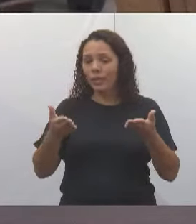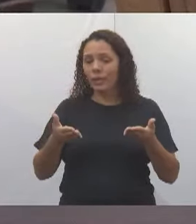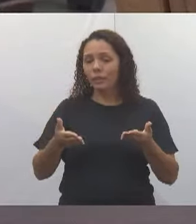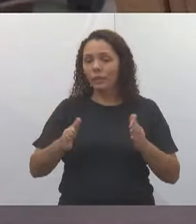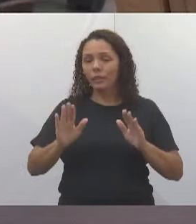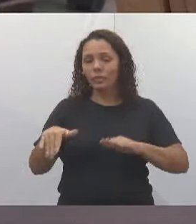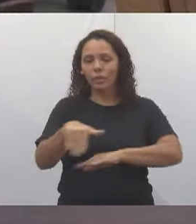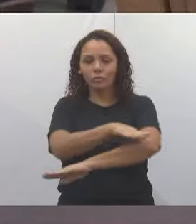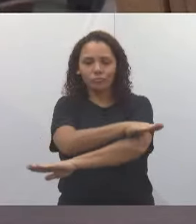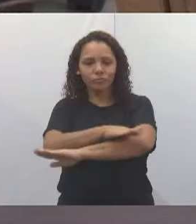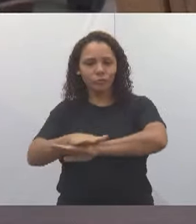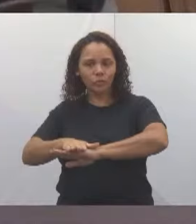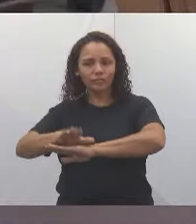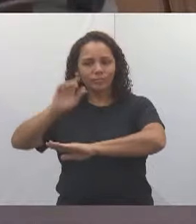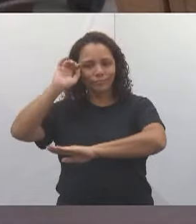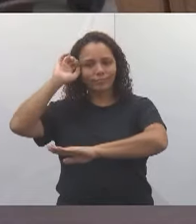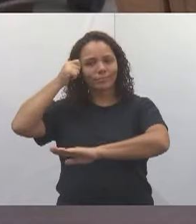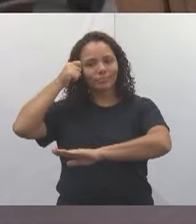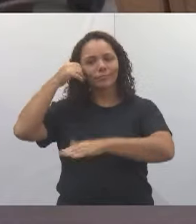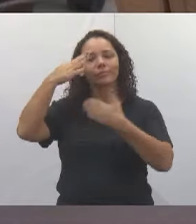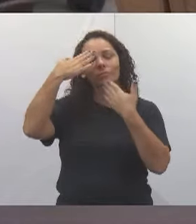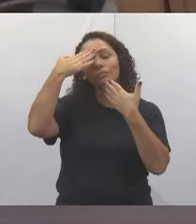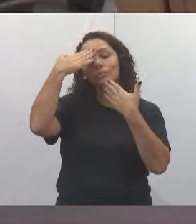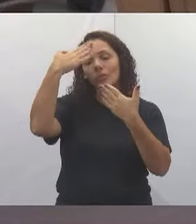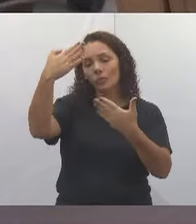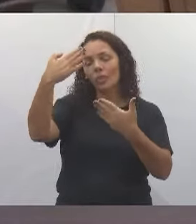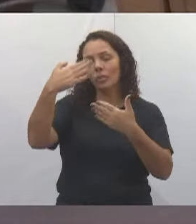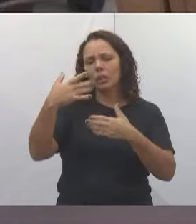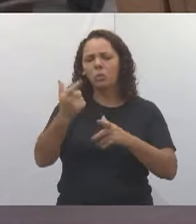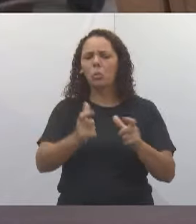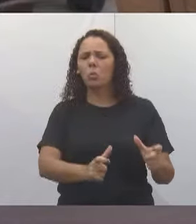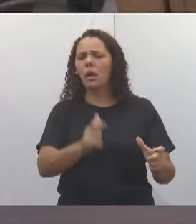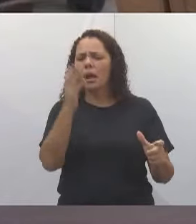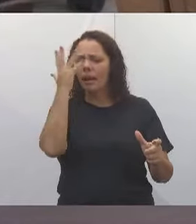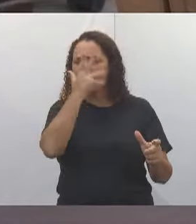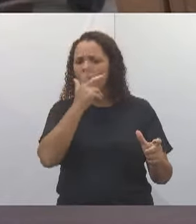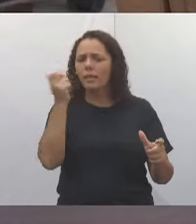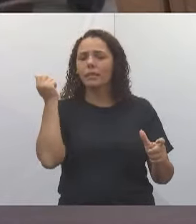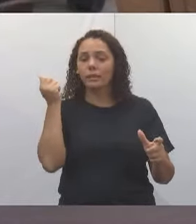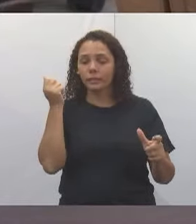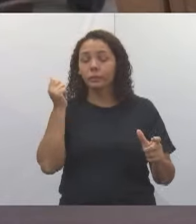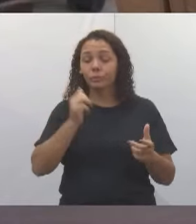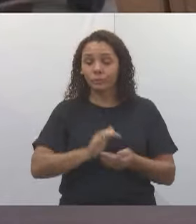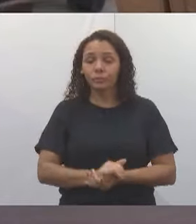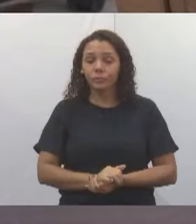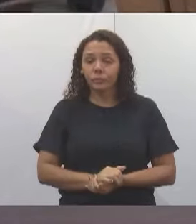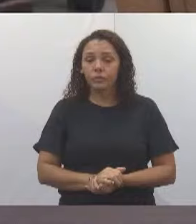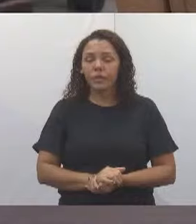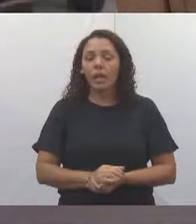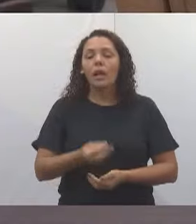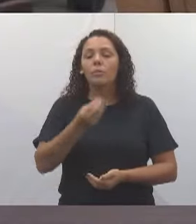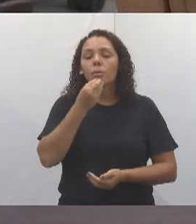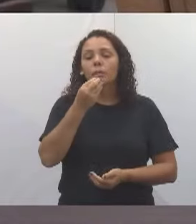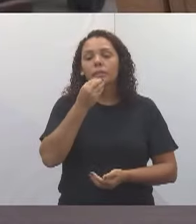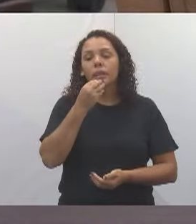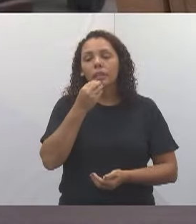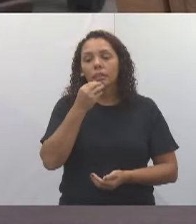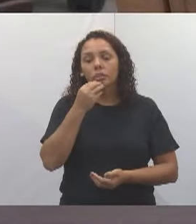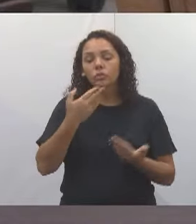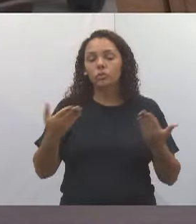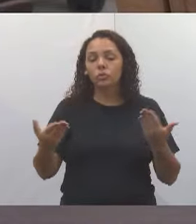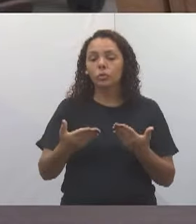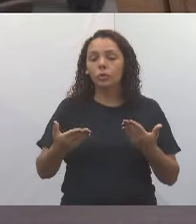bem bacana. Então, muito obrigada. E é uma oportunidade de eu estar aqui hoje nesta casa e poder contribuir dessa